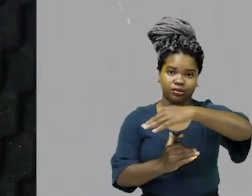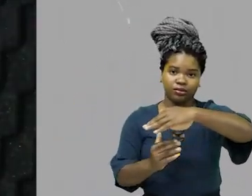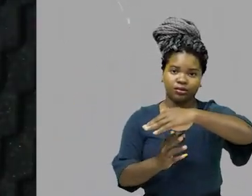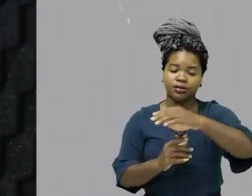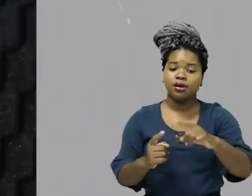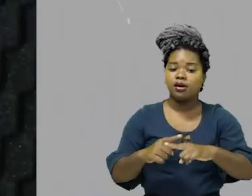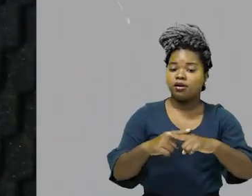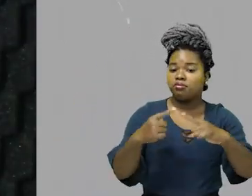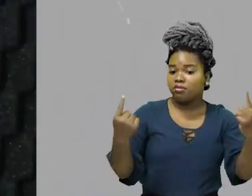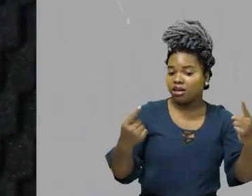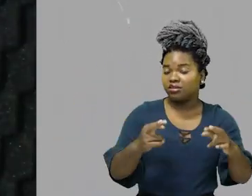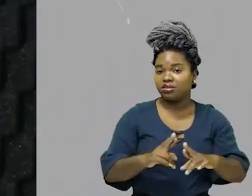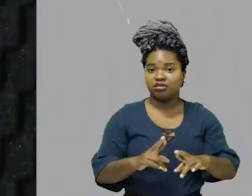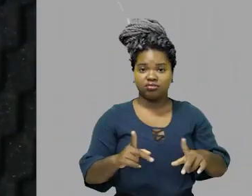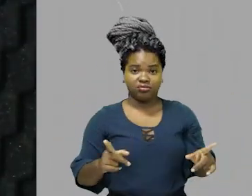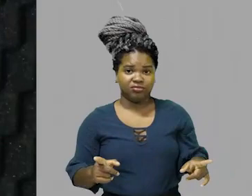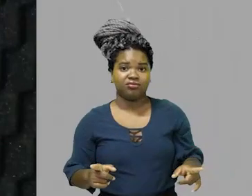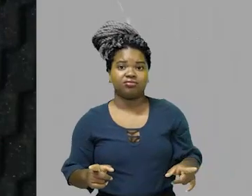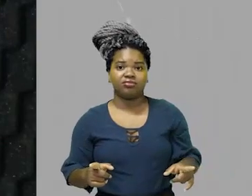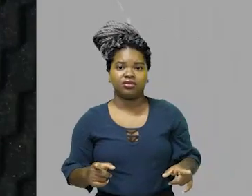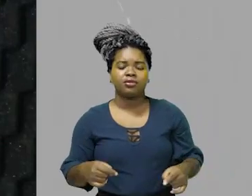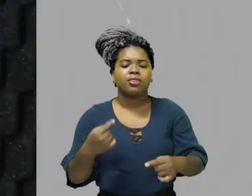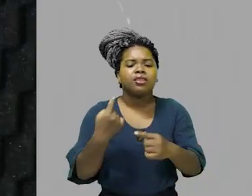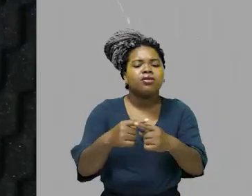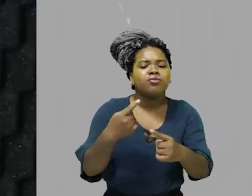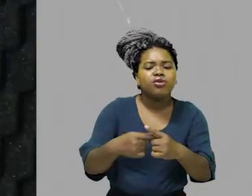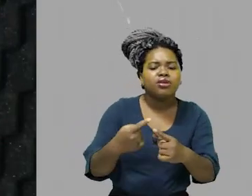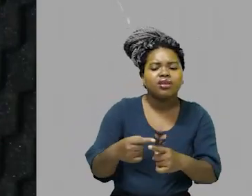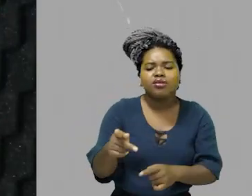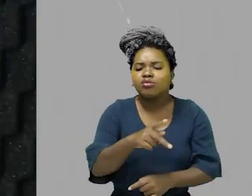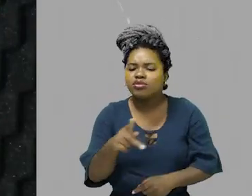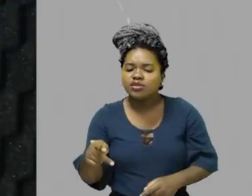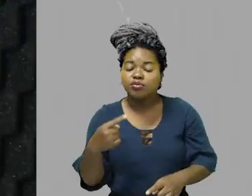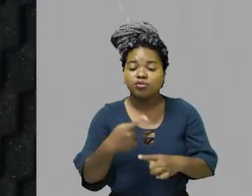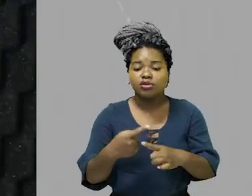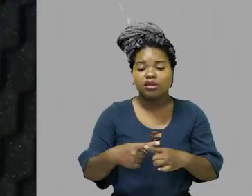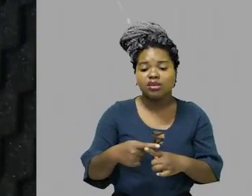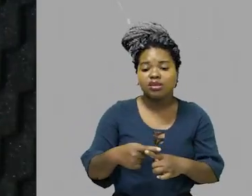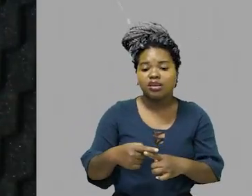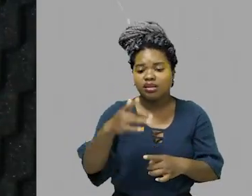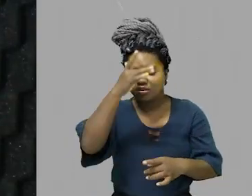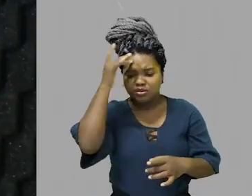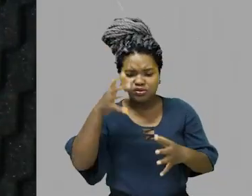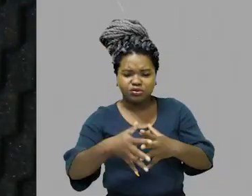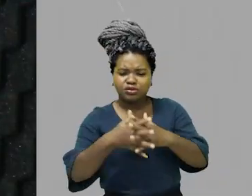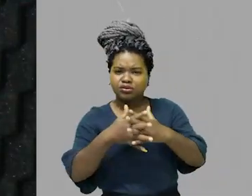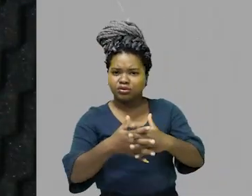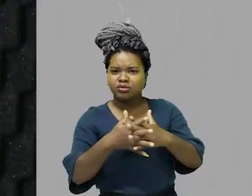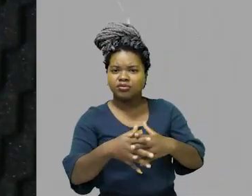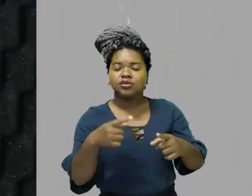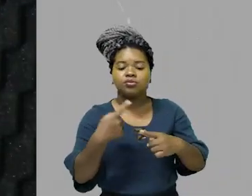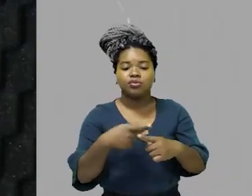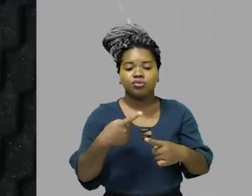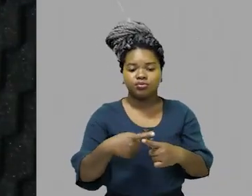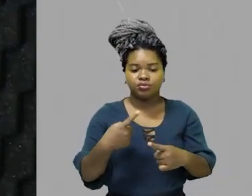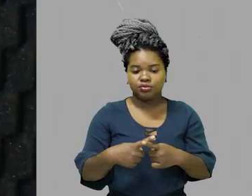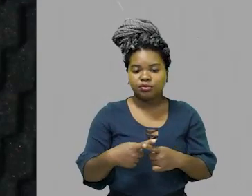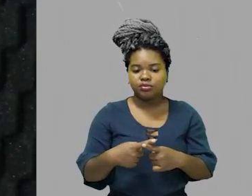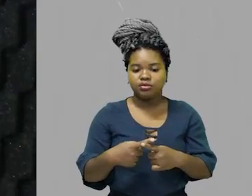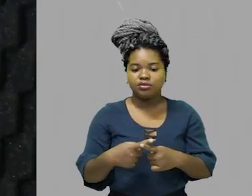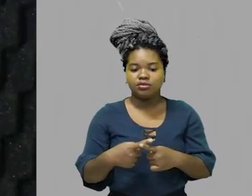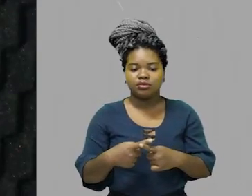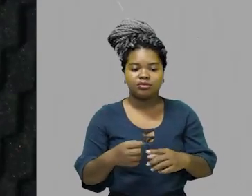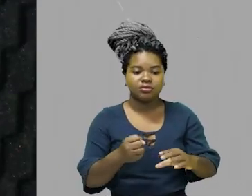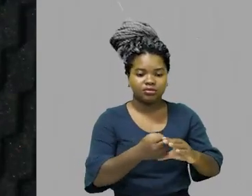E geralmente as pessoas têm essa confusão porque as plantas elas têm características em comum com as algas. A primeira coisa é com